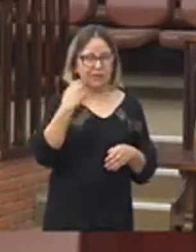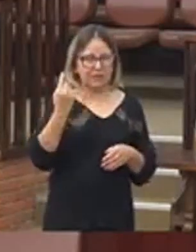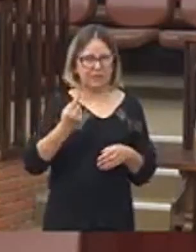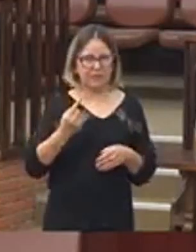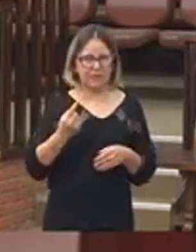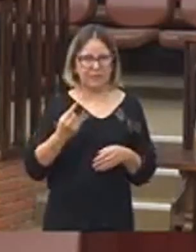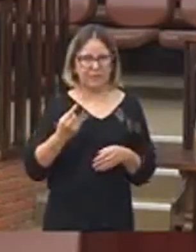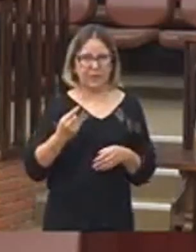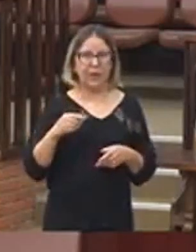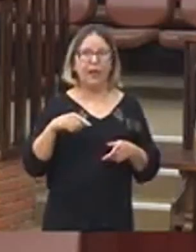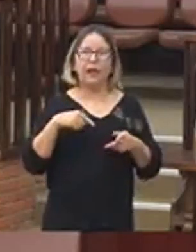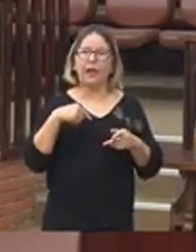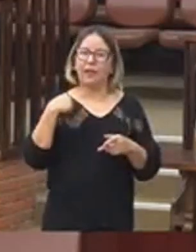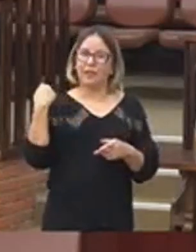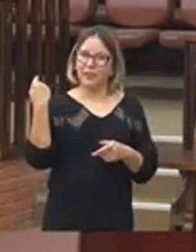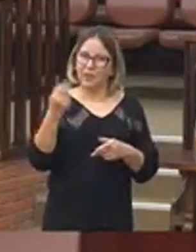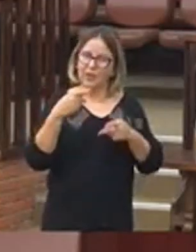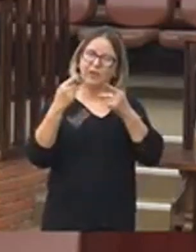capar,